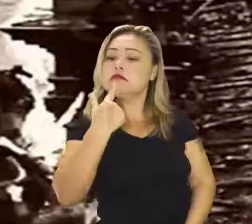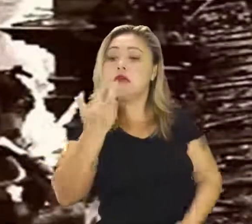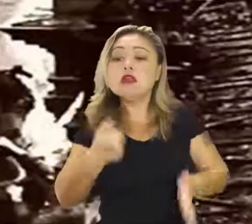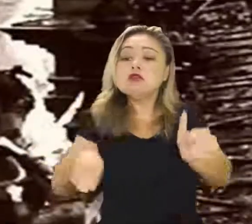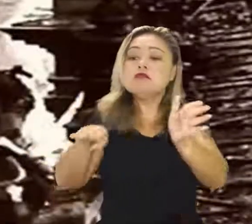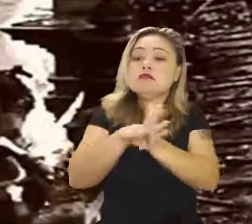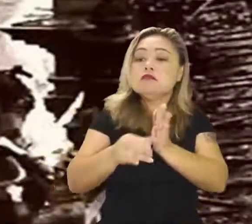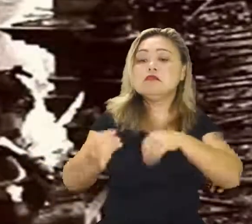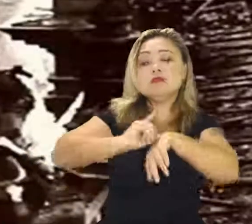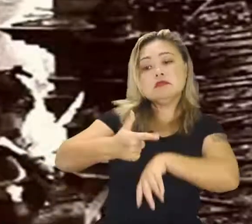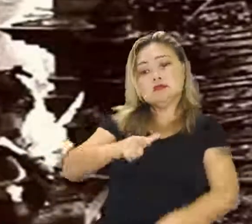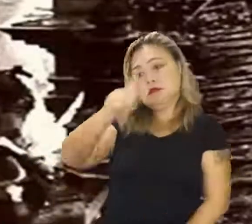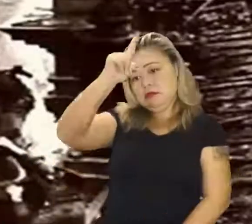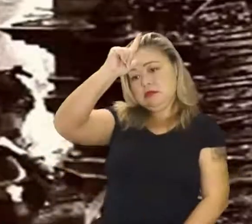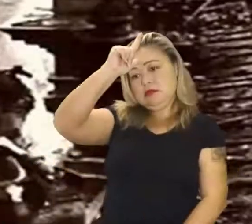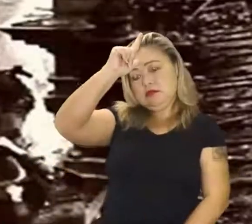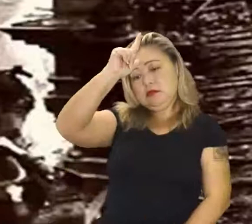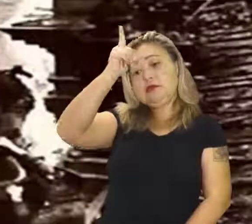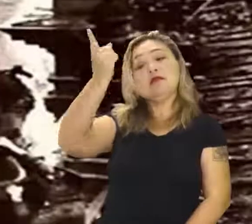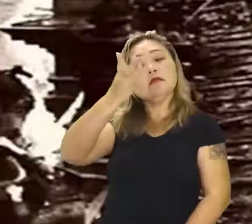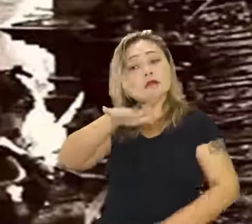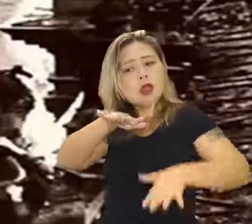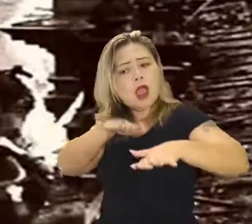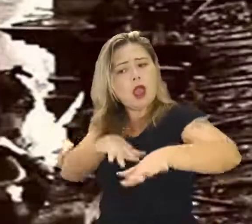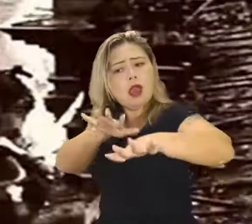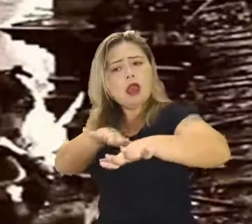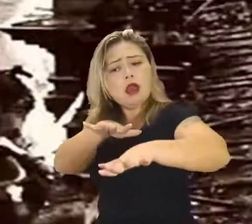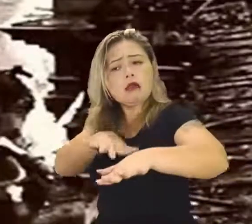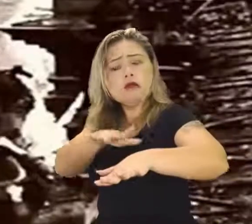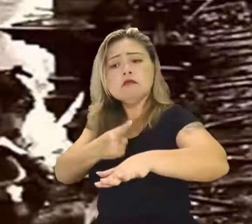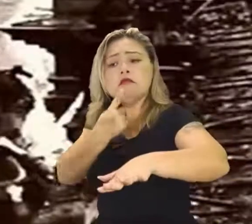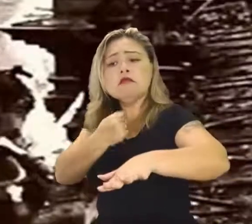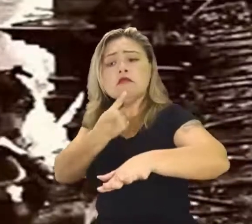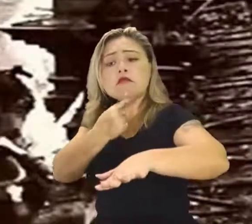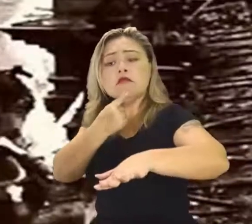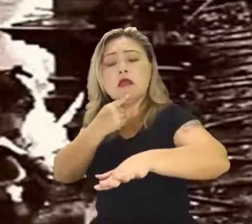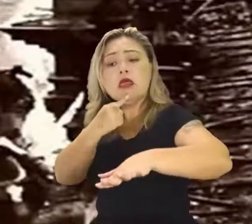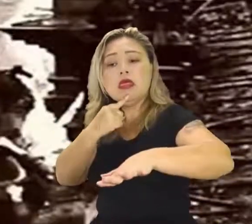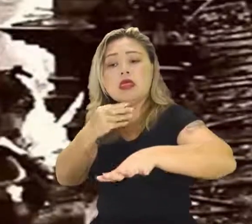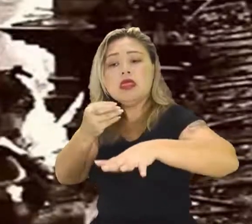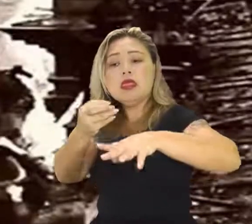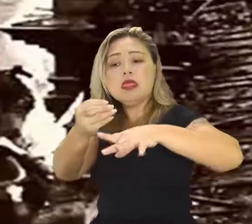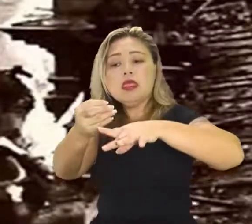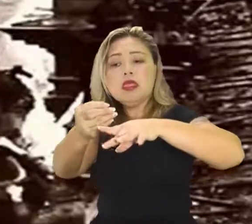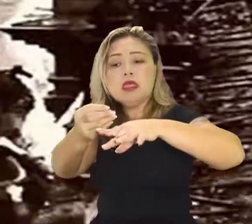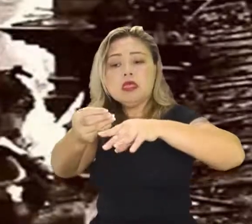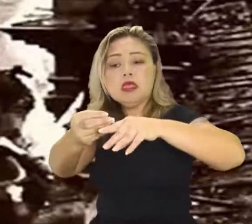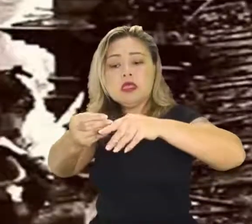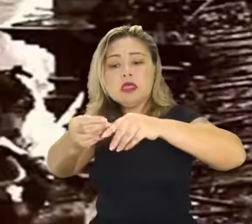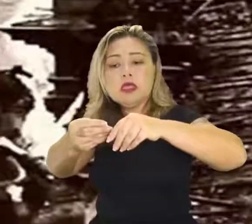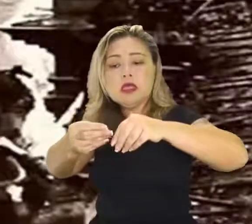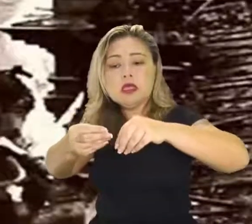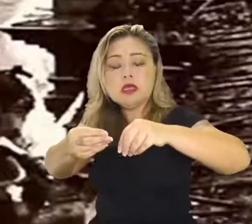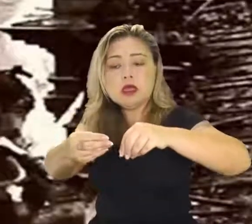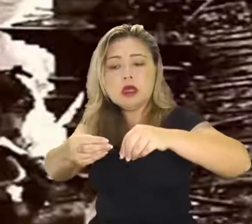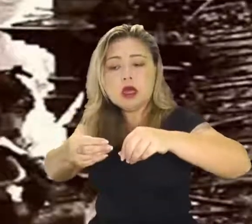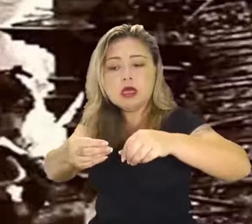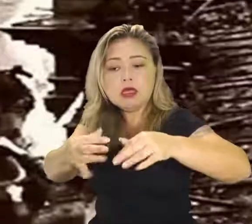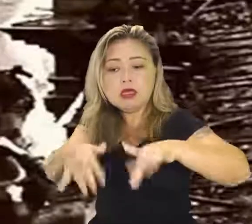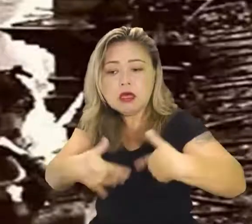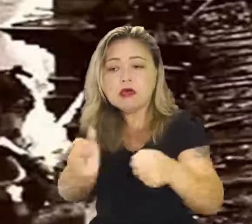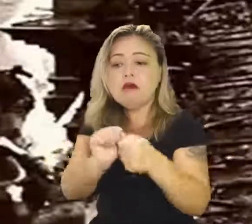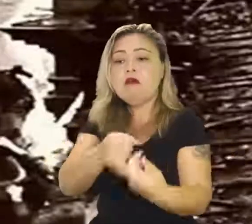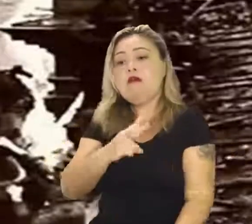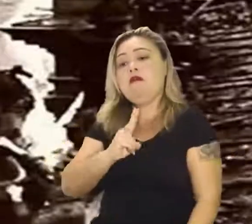Berlim. É o Exército Vermelho que destrói as últimas forças alemãs. Na tela